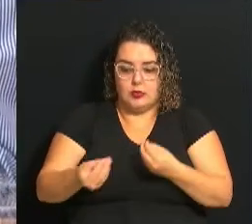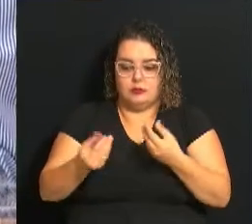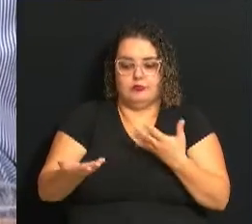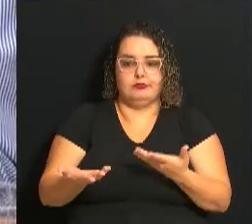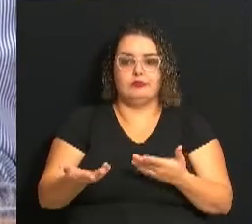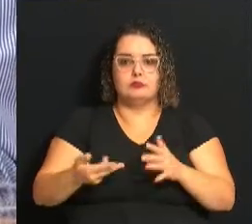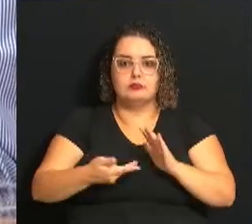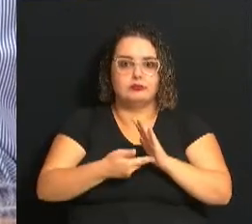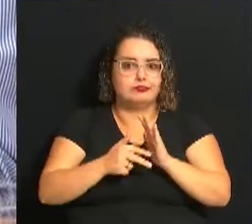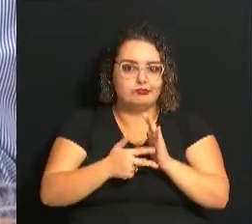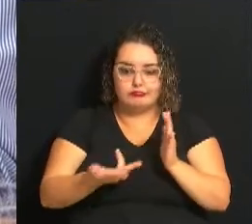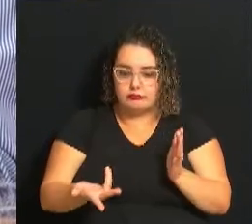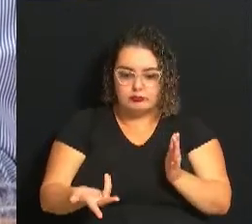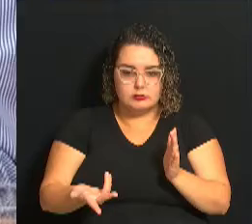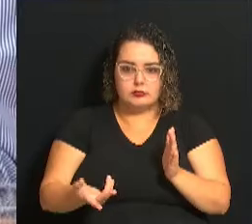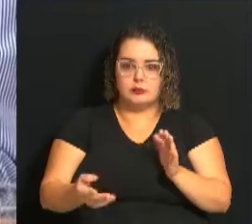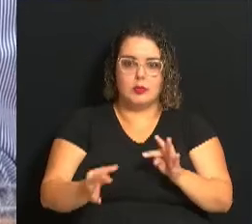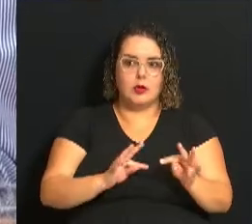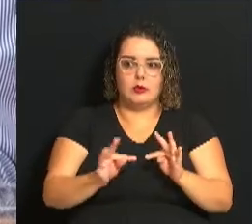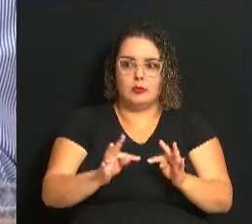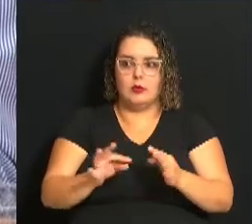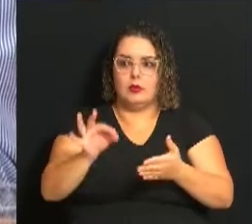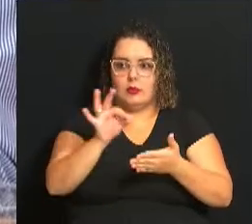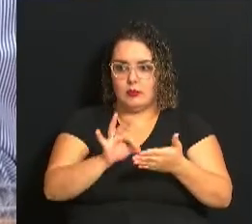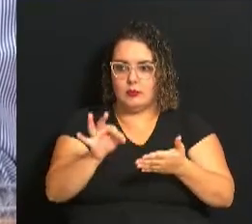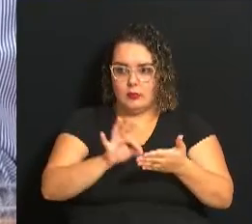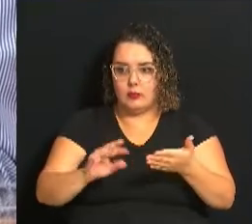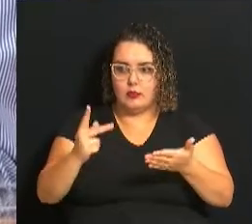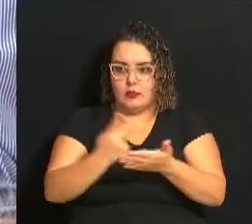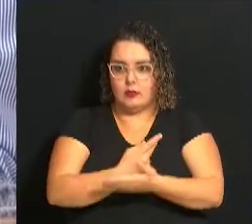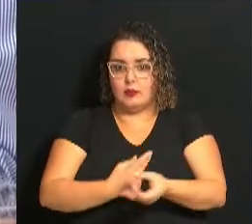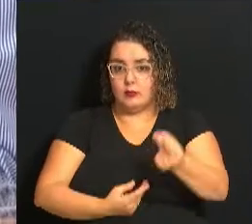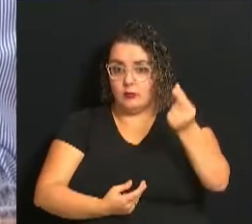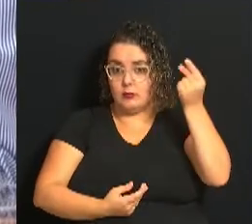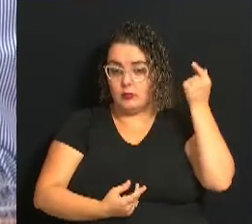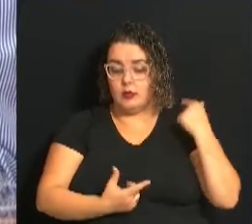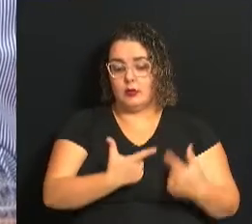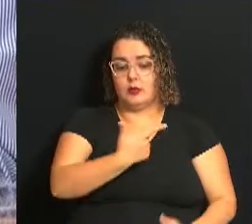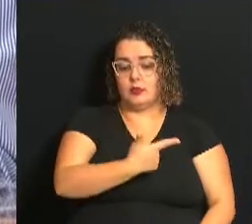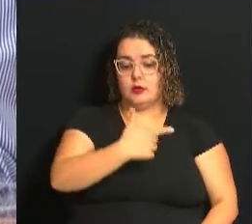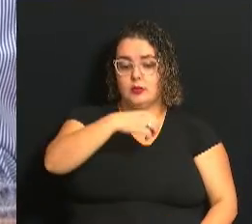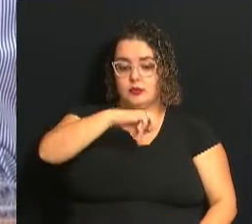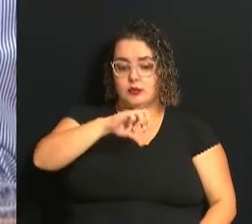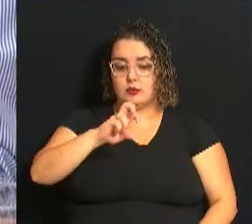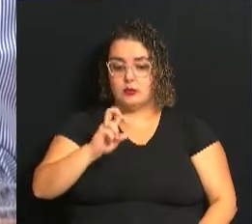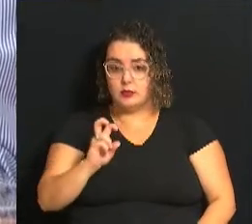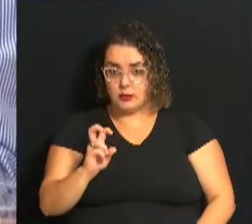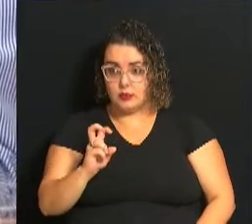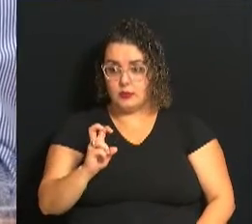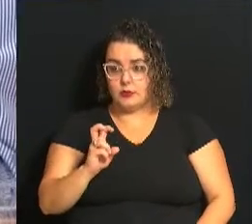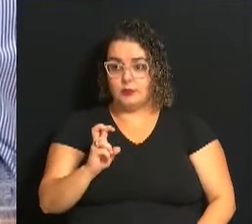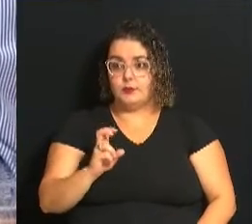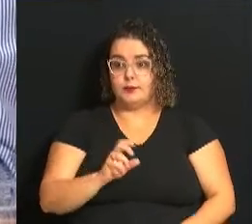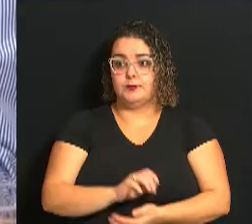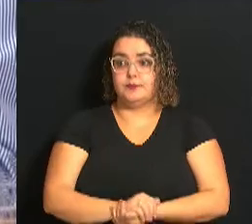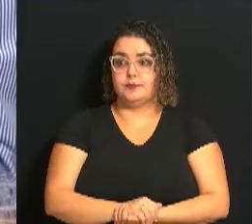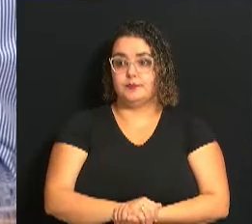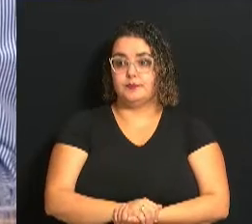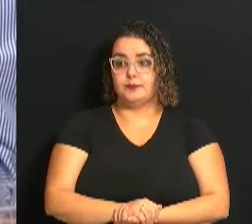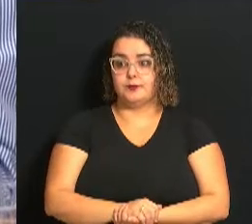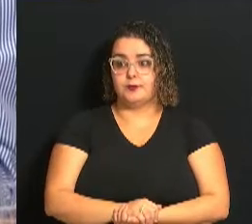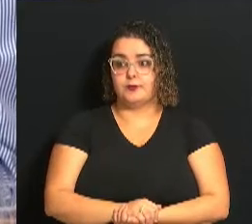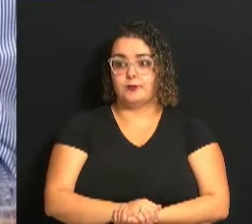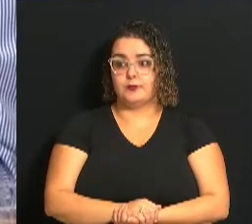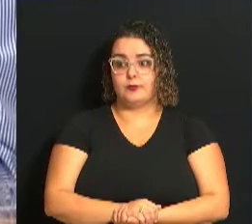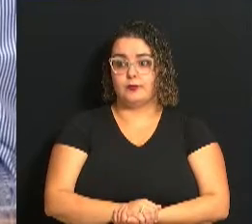é importantíssimo, vem corrigir um erro lá da 295, quando foi aprovada, de suprimir esse terceiro pavimento. E aí a gente colocou